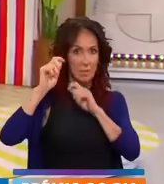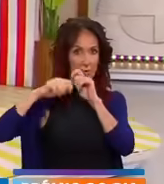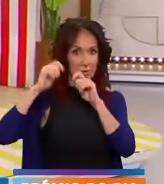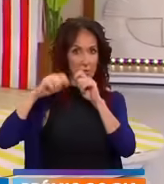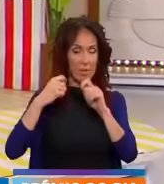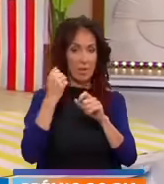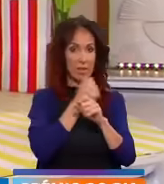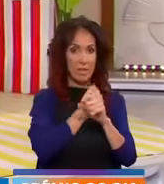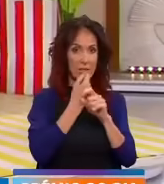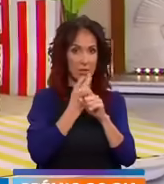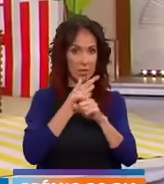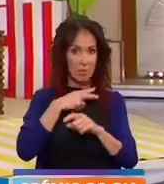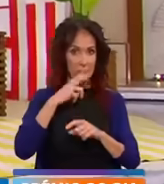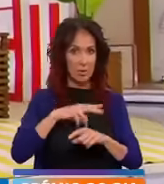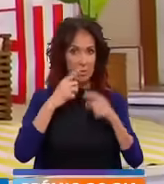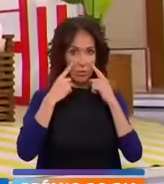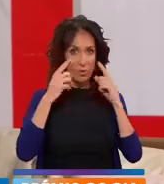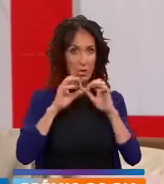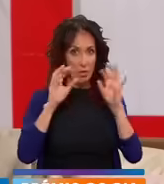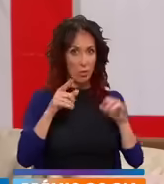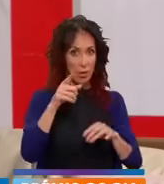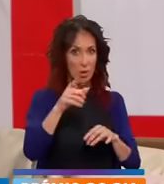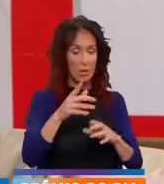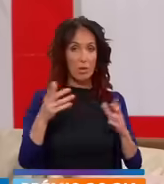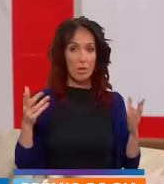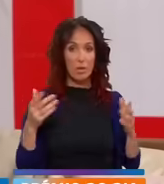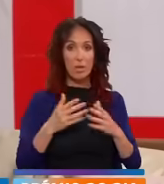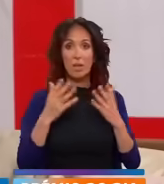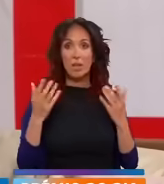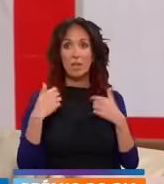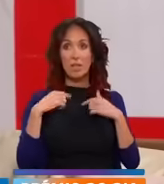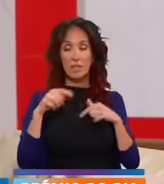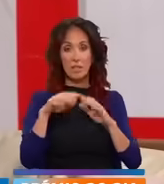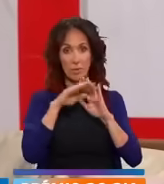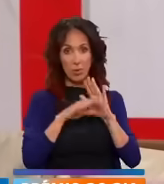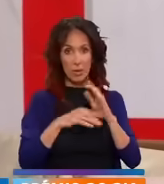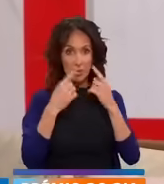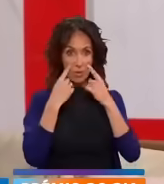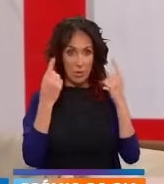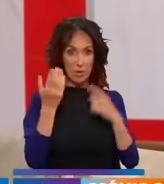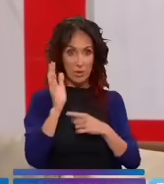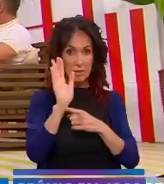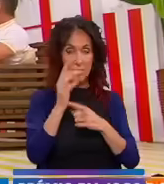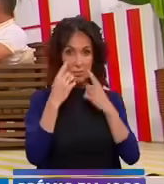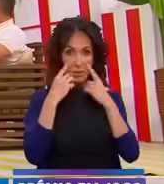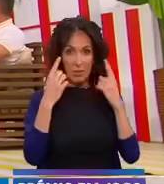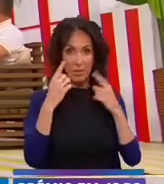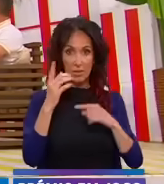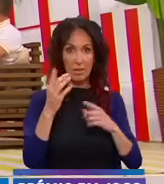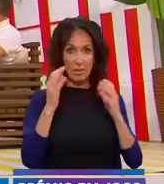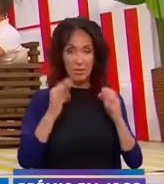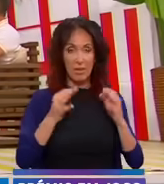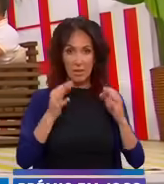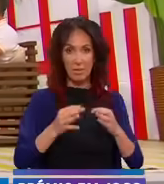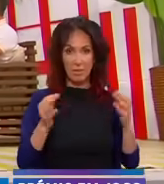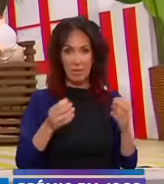muitas casas portuguesas mostrava isto tal e qual como nós exatamente, vemos. Por isso que e que estes programas sirvam para se mostrar que não vale a